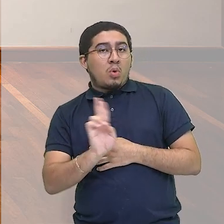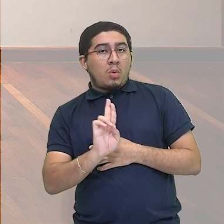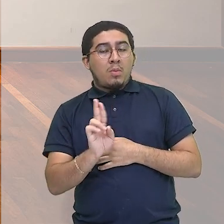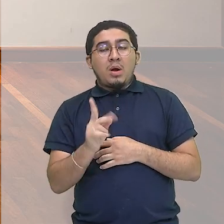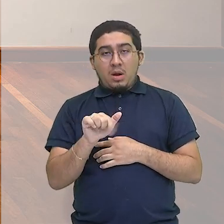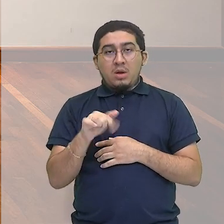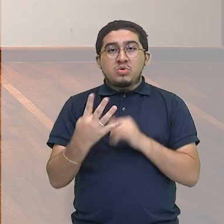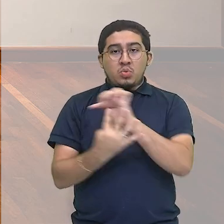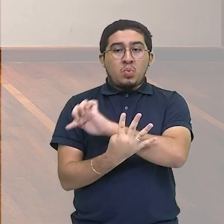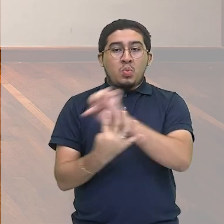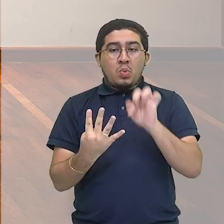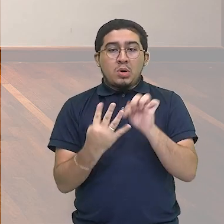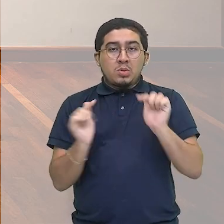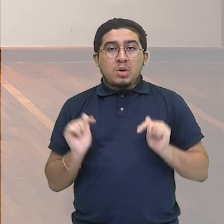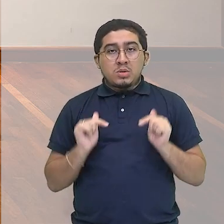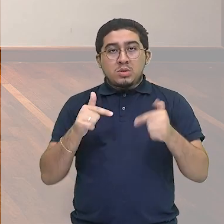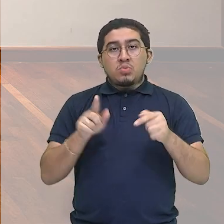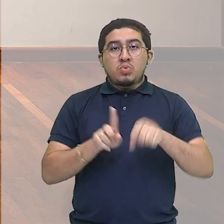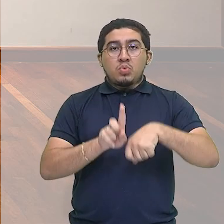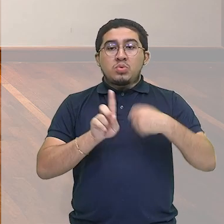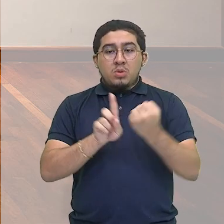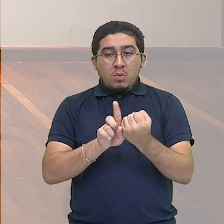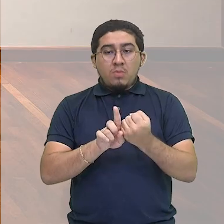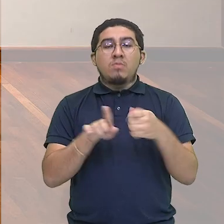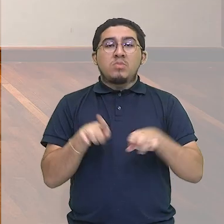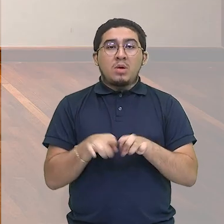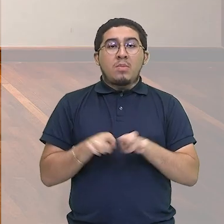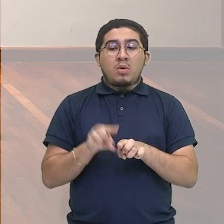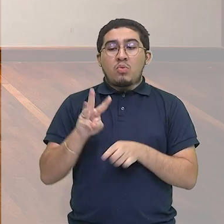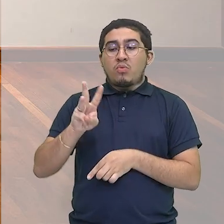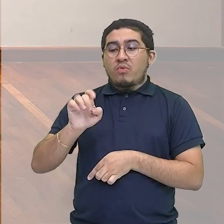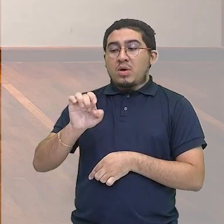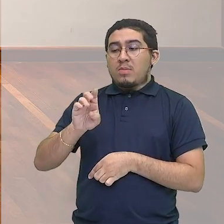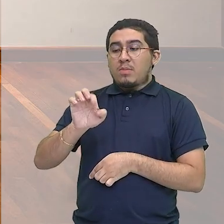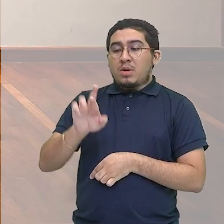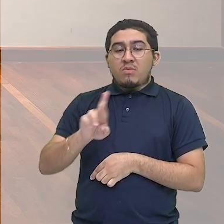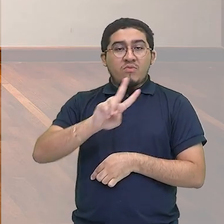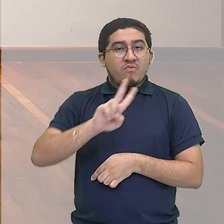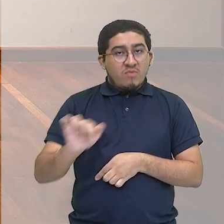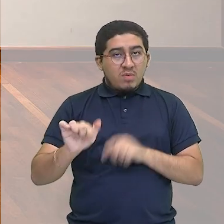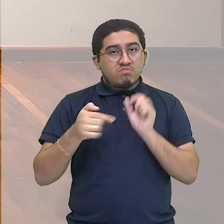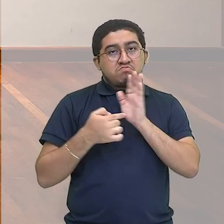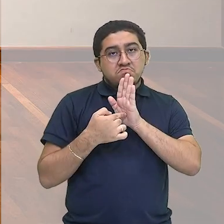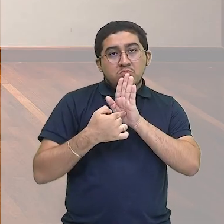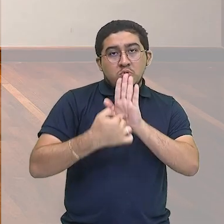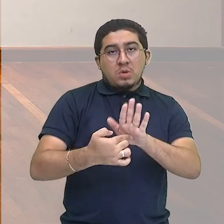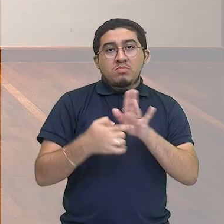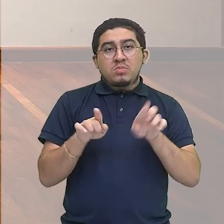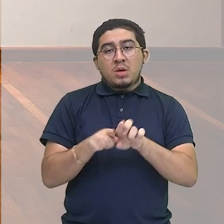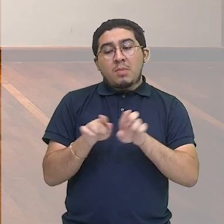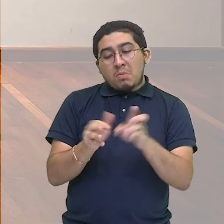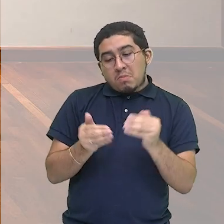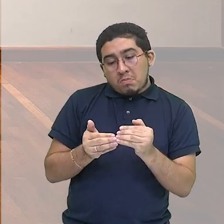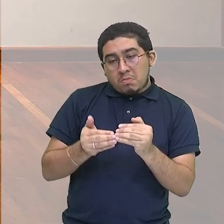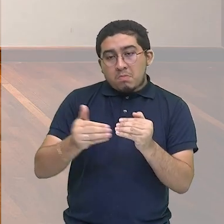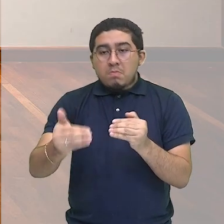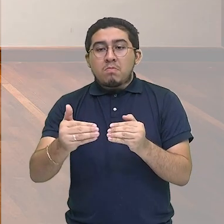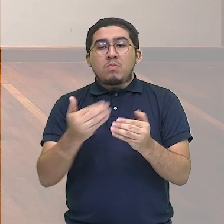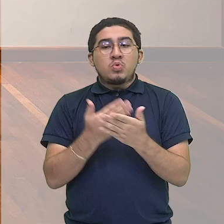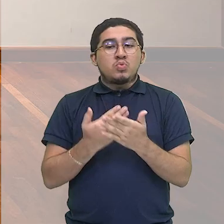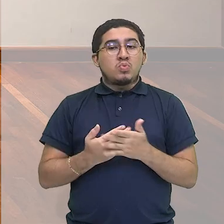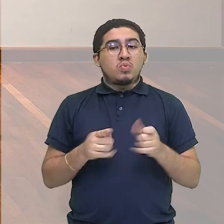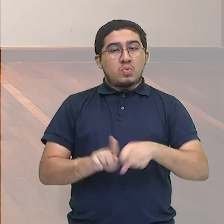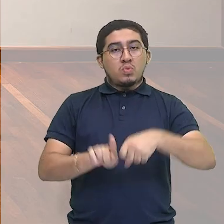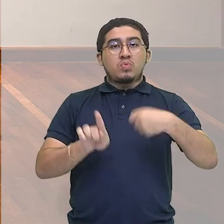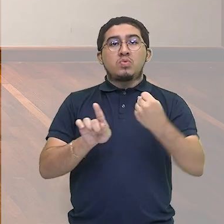4 ações social que o VEB vai eleger para, a partir delas, ele estudar aí a